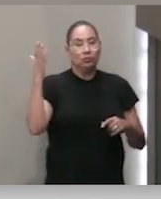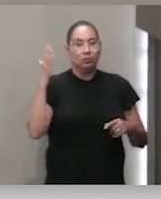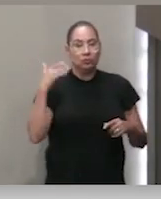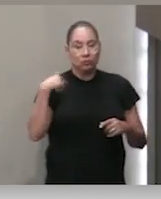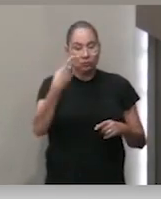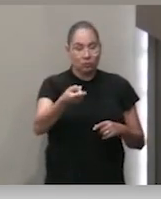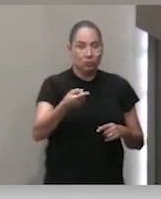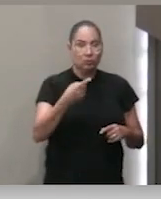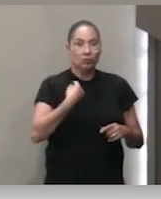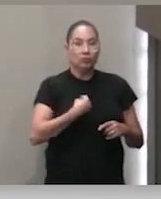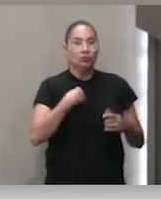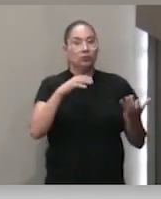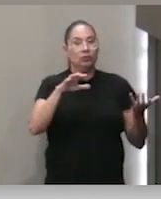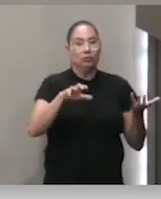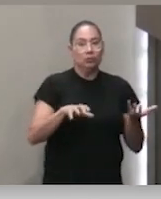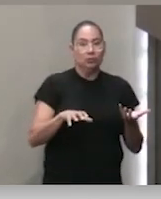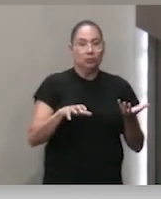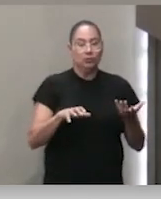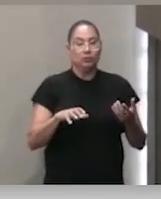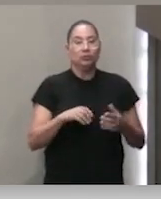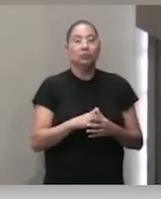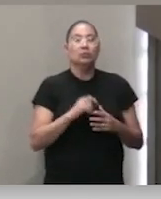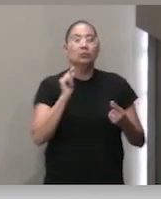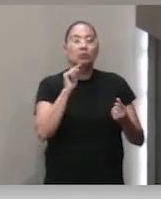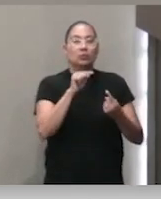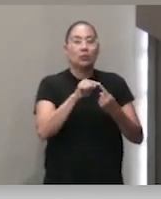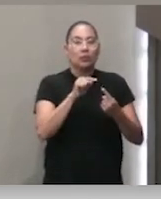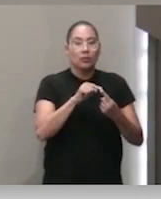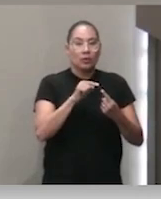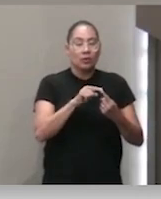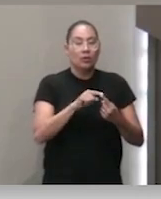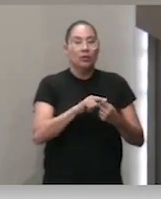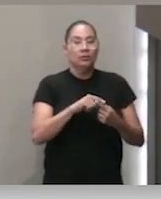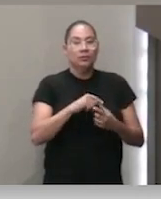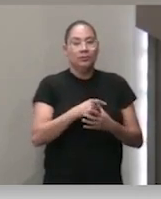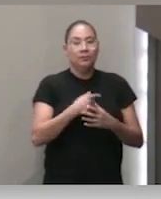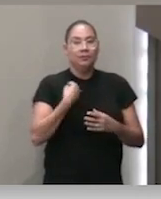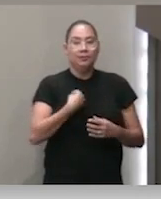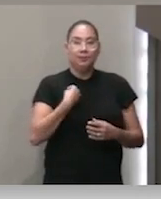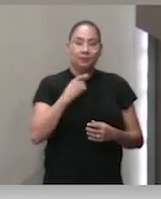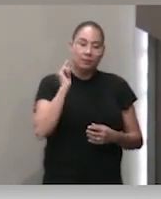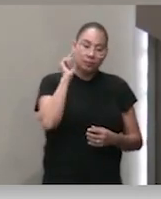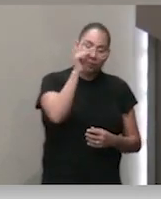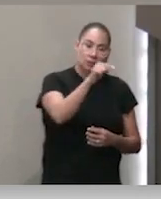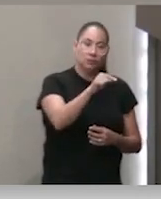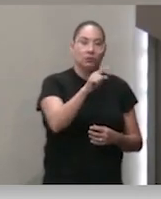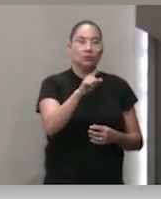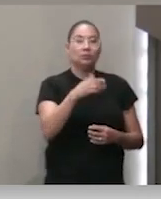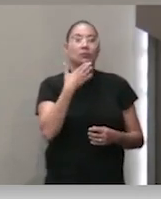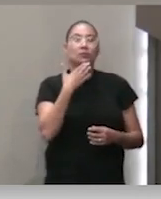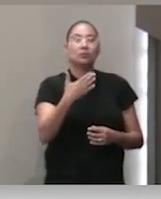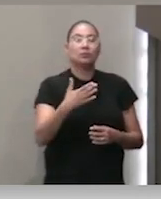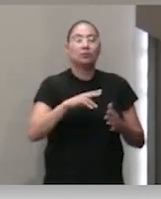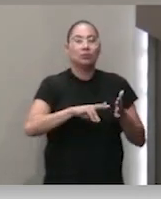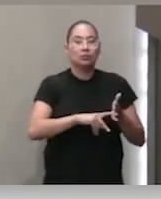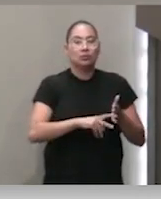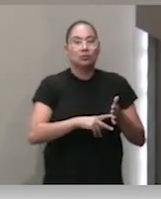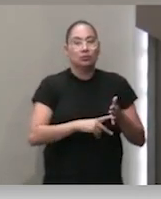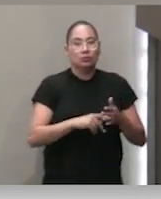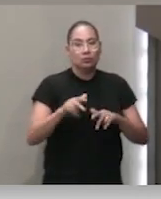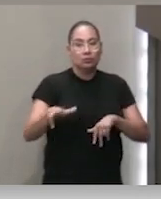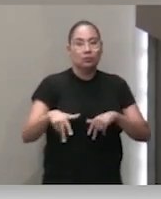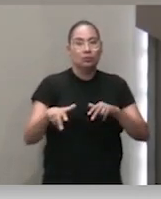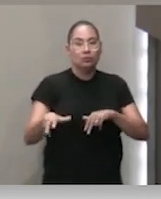estaremos em Brasília, e um dos motivos que nos leva lá é uma solicitação do Sindicato